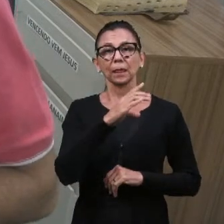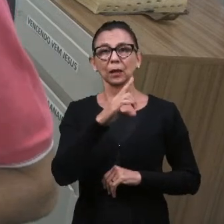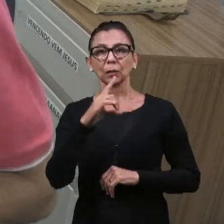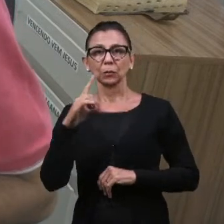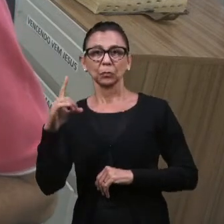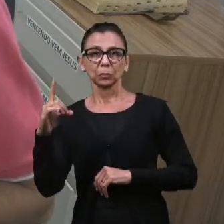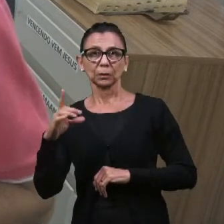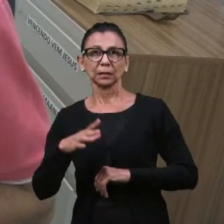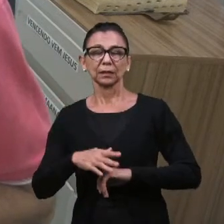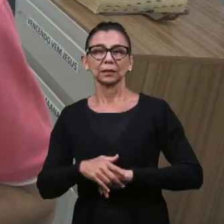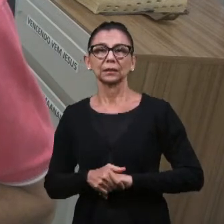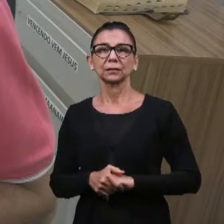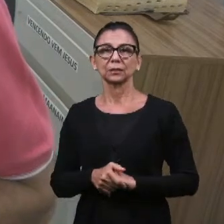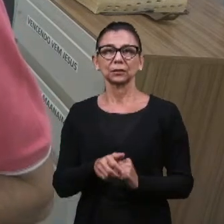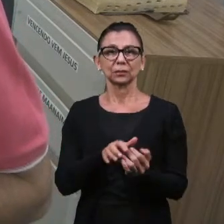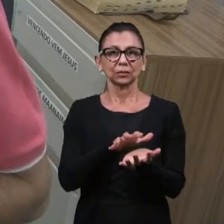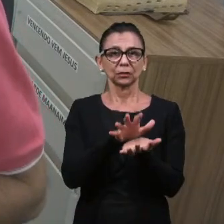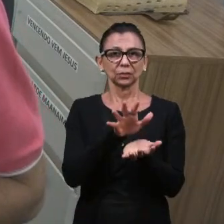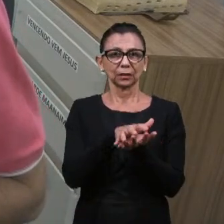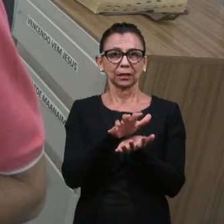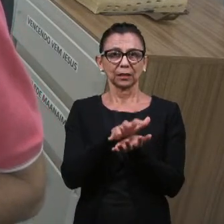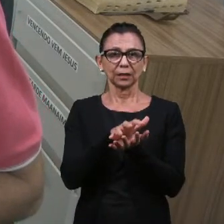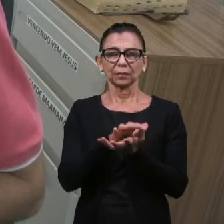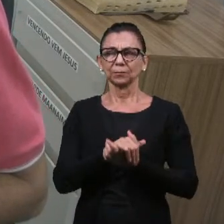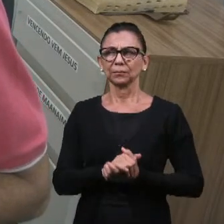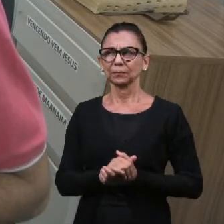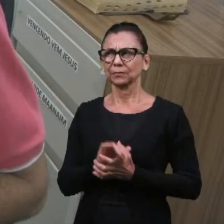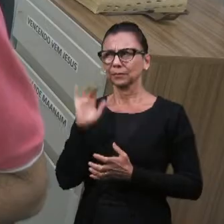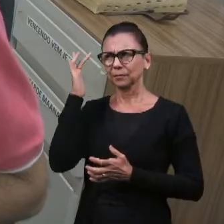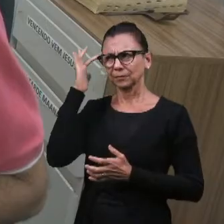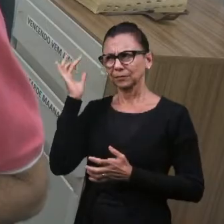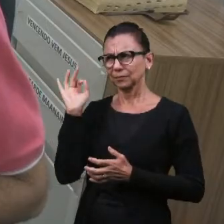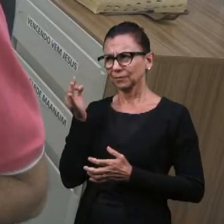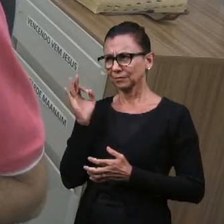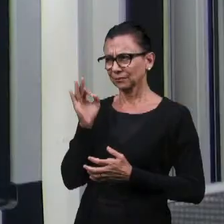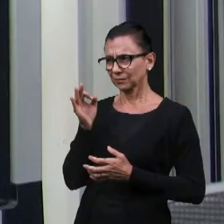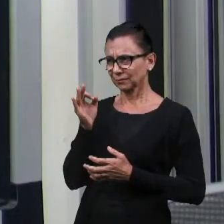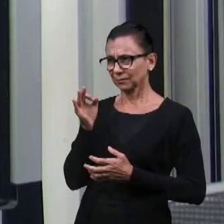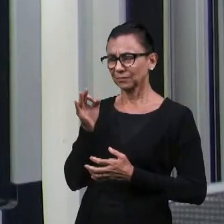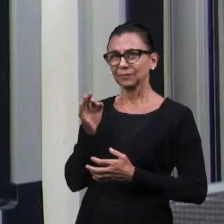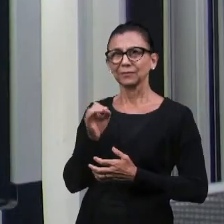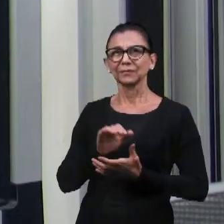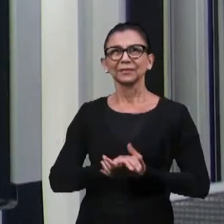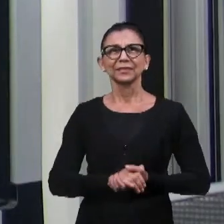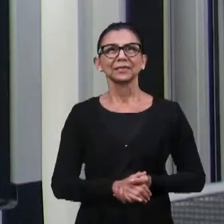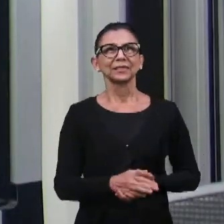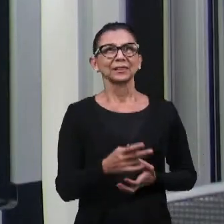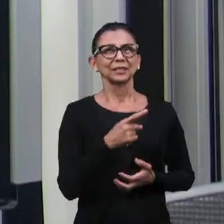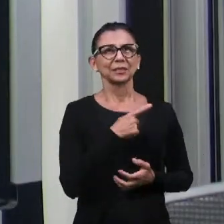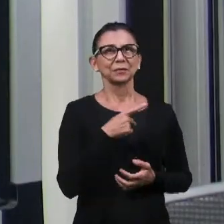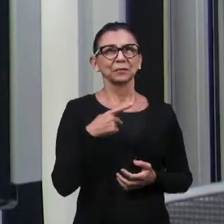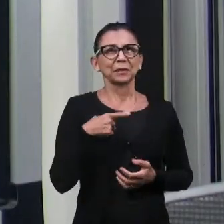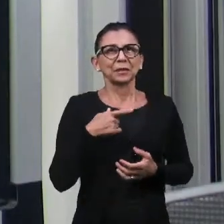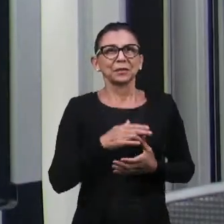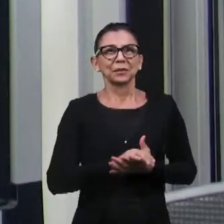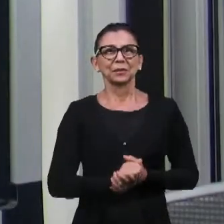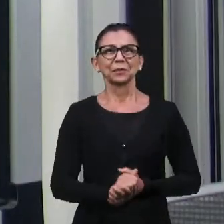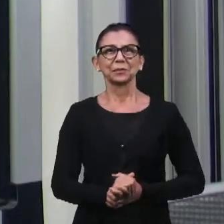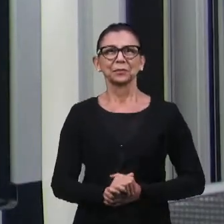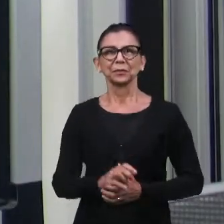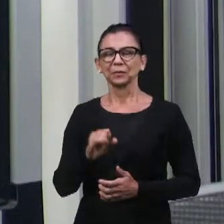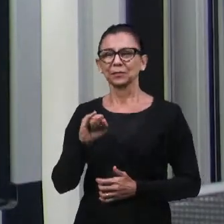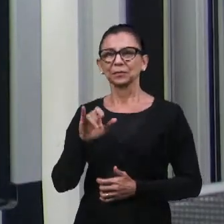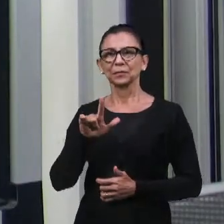de Jacaraípe. Acho que eu falei tudo certinho, né, pastor? Paz do Senhor, pastor Wilson, tudo bem? Paz do Senhor, falou tudo certo. Paz do